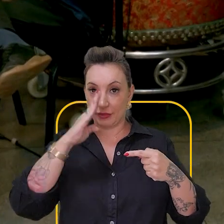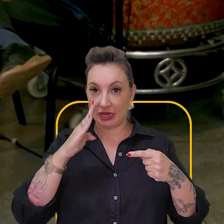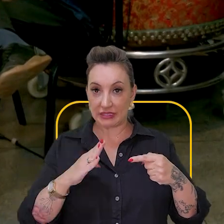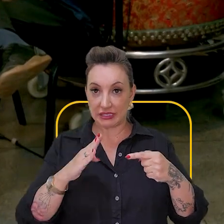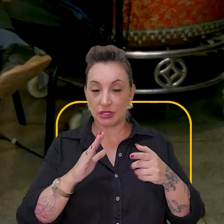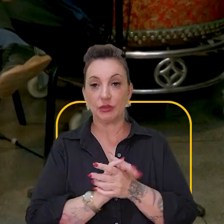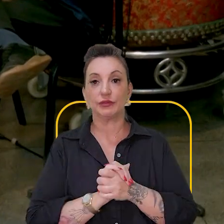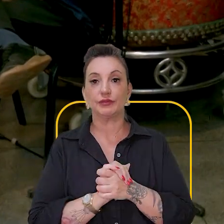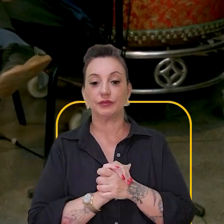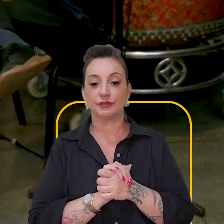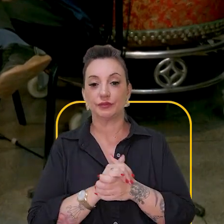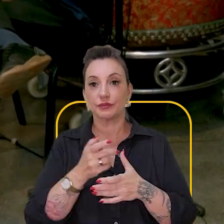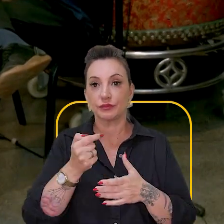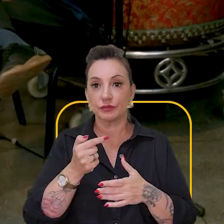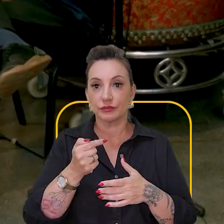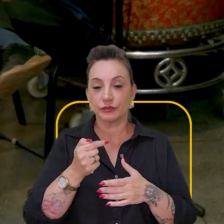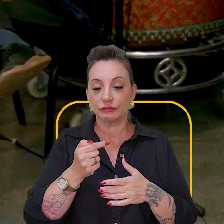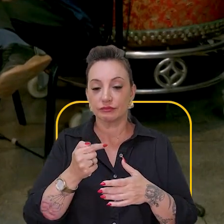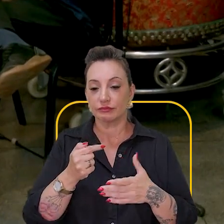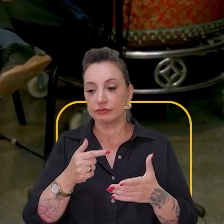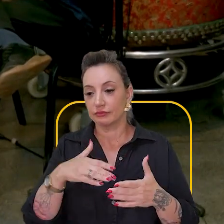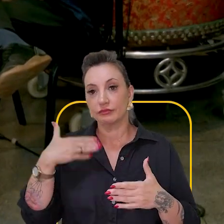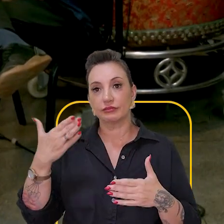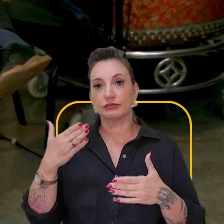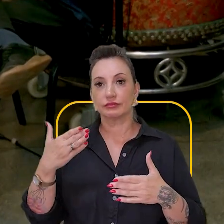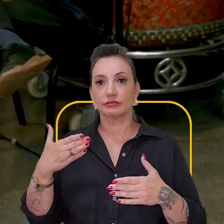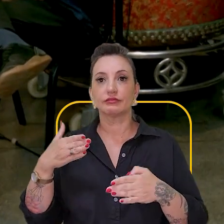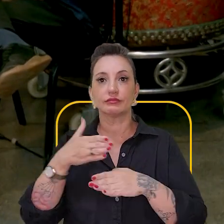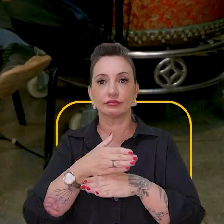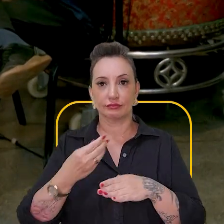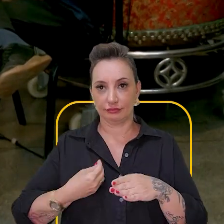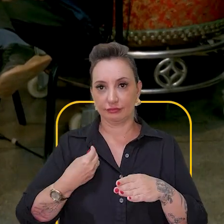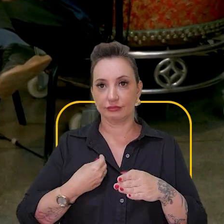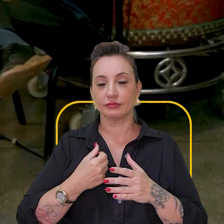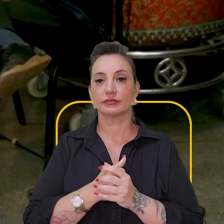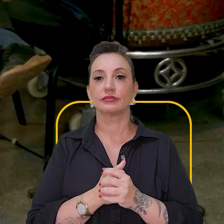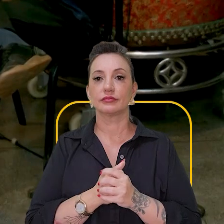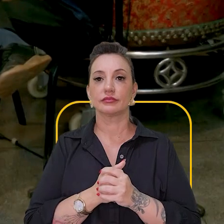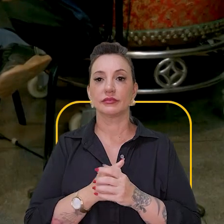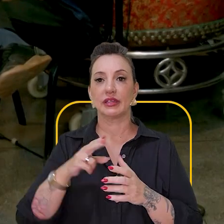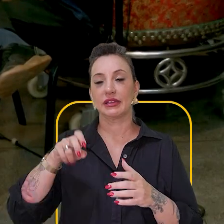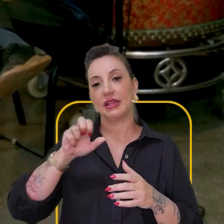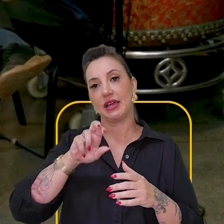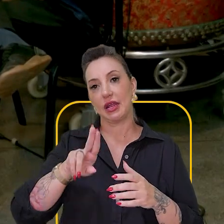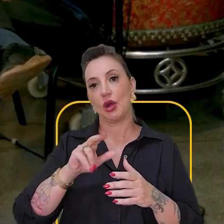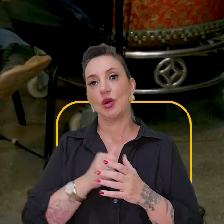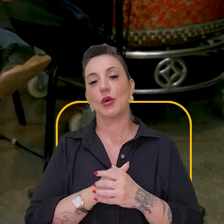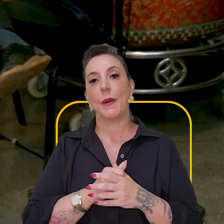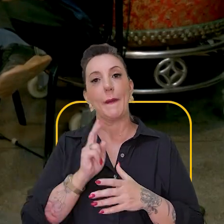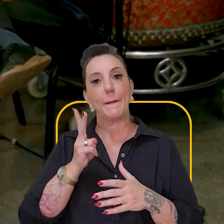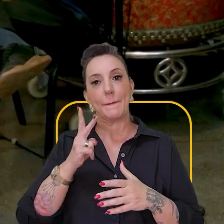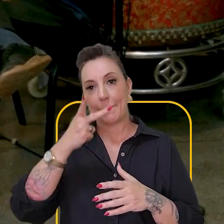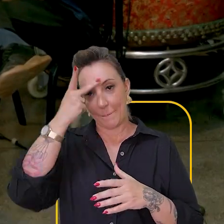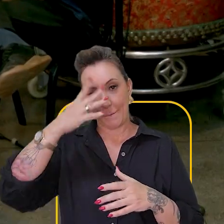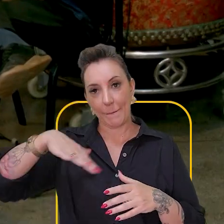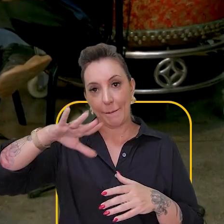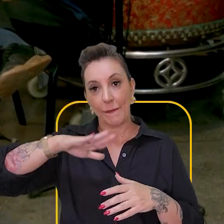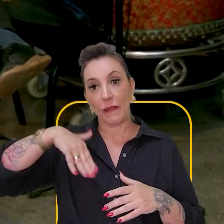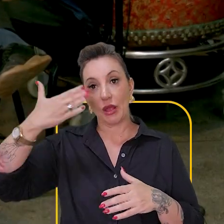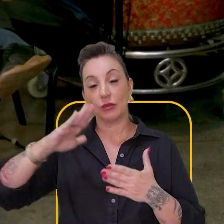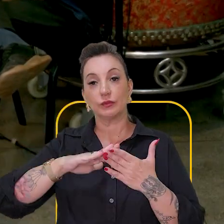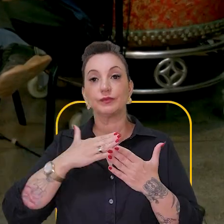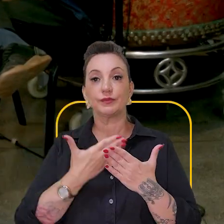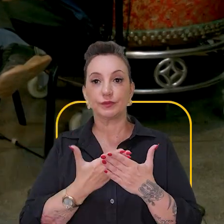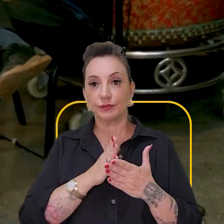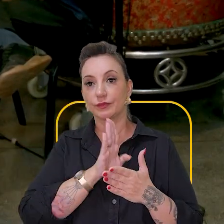Brasil e com pouquíssimas exceções passaram pelo pelo mestre Nereu mesmo pessoas que eram de